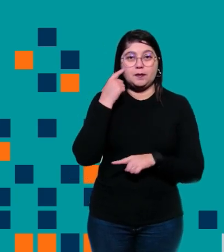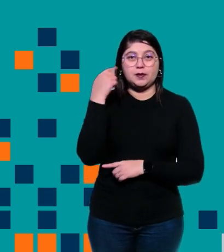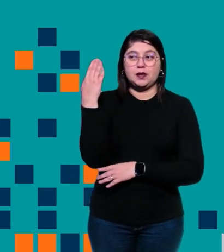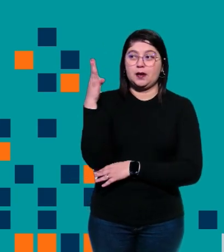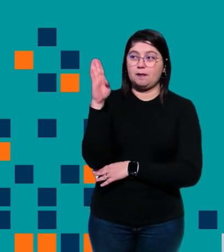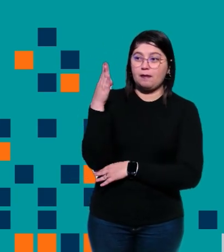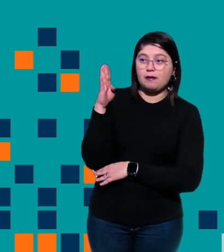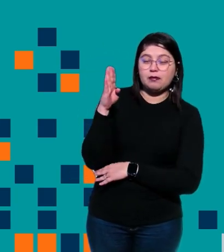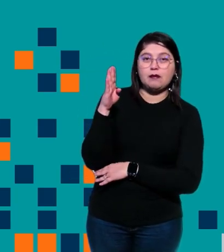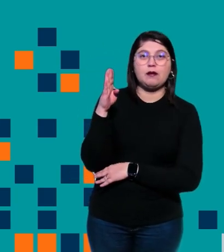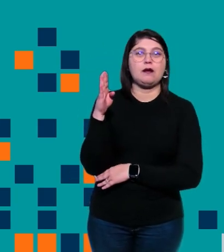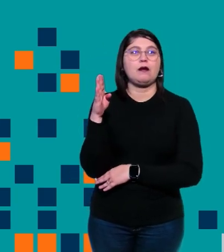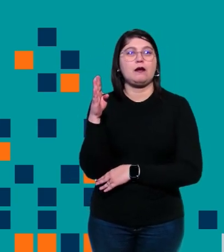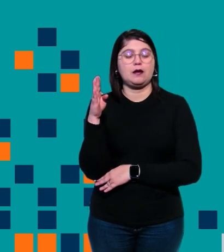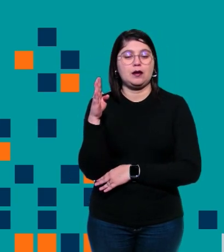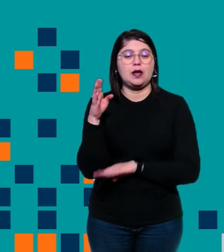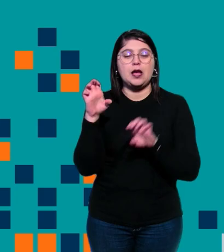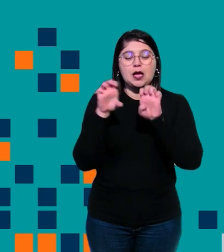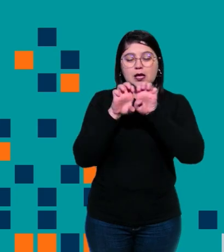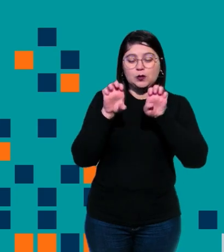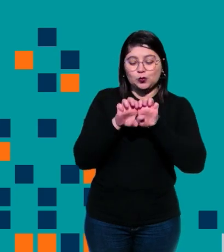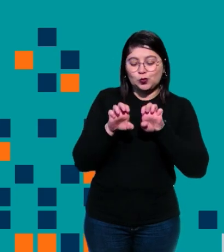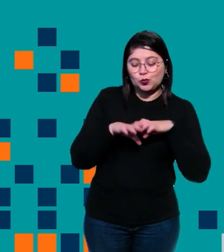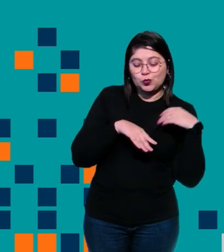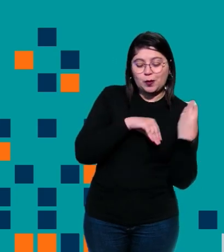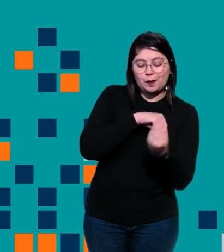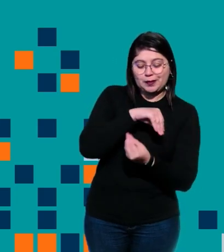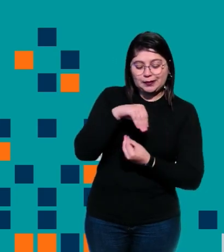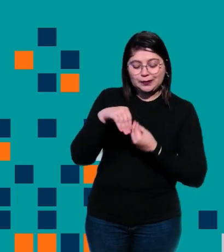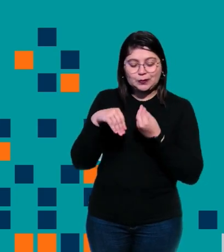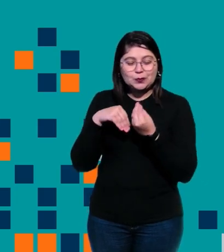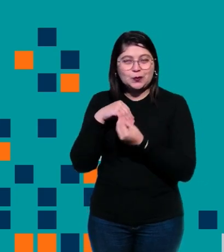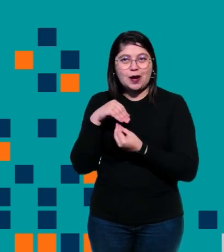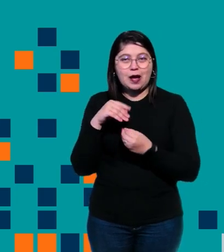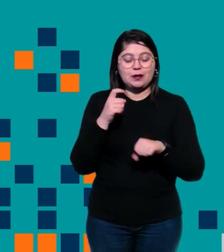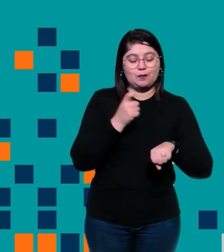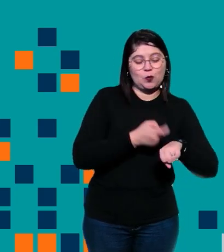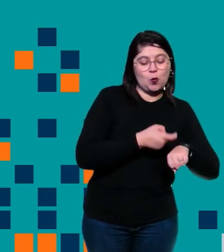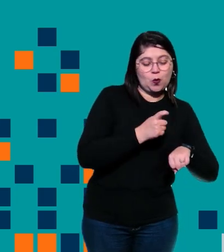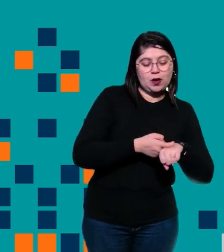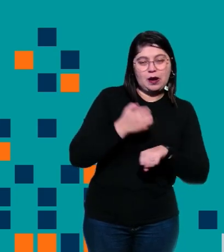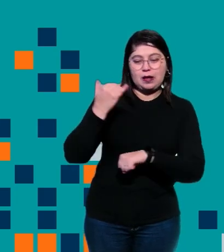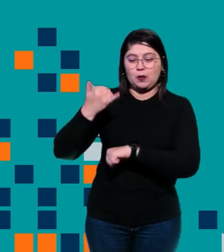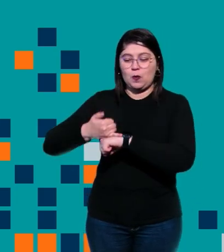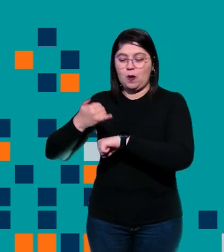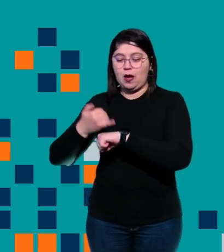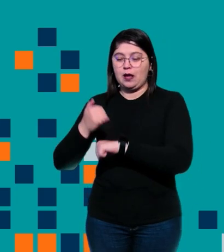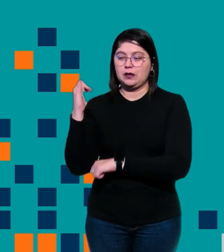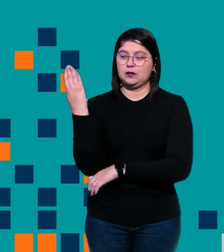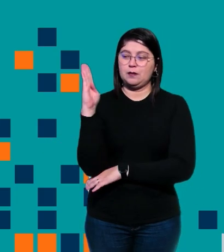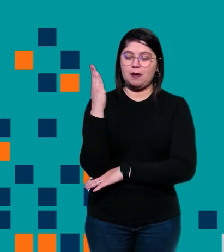como uma estrutura mista, né, na verdade, né, entre concreto, aço e a madeira, né?